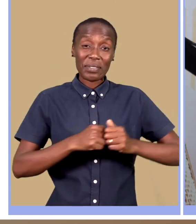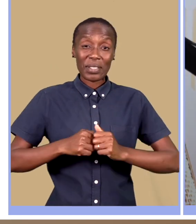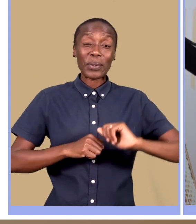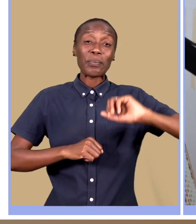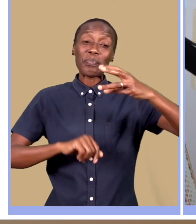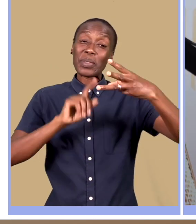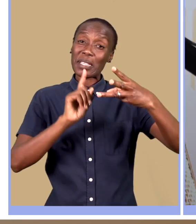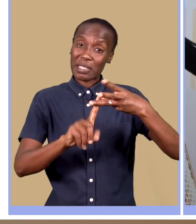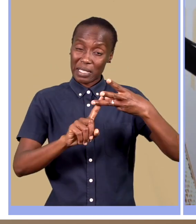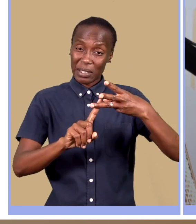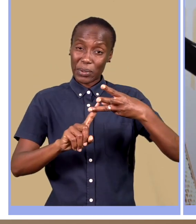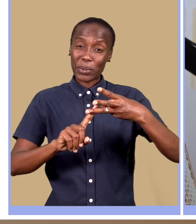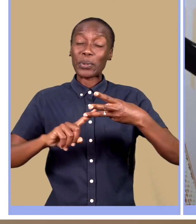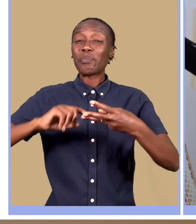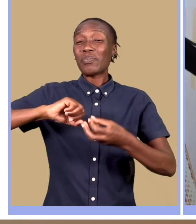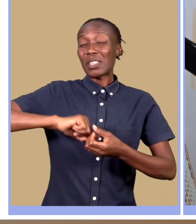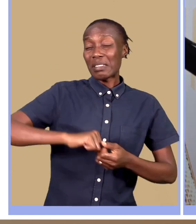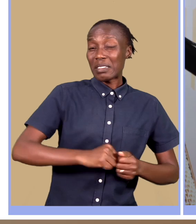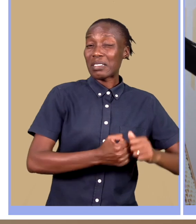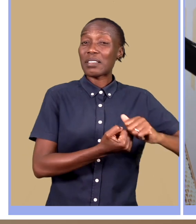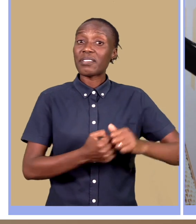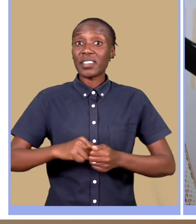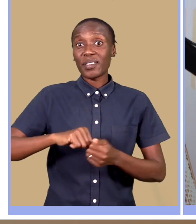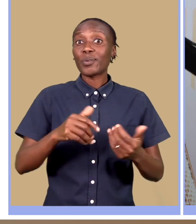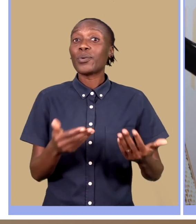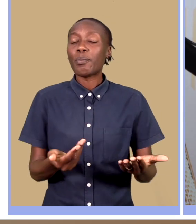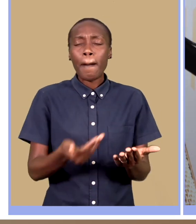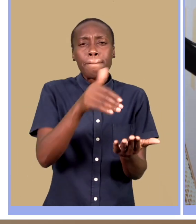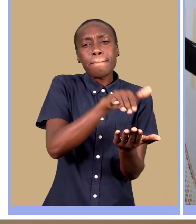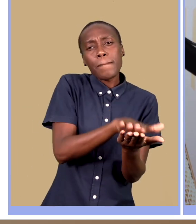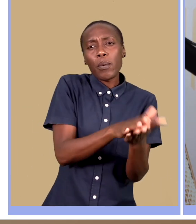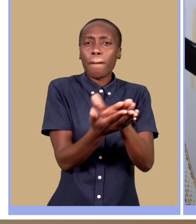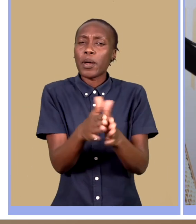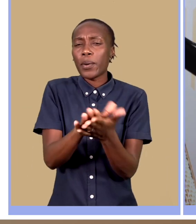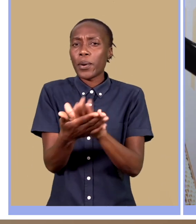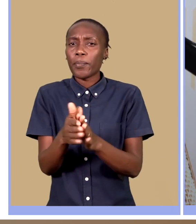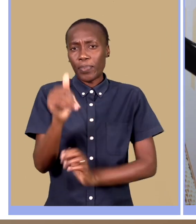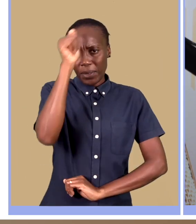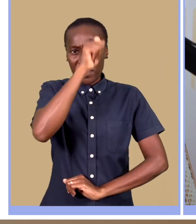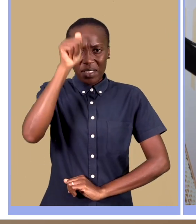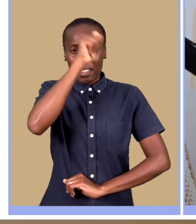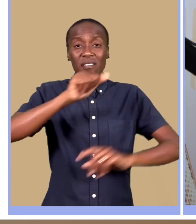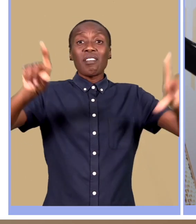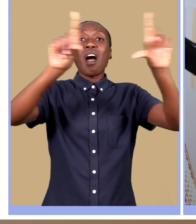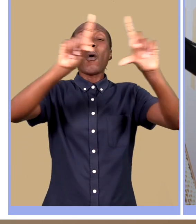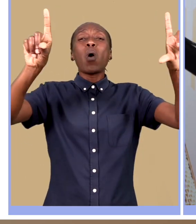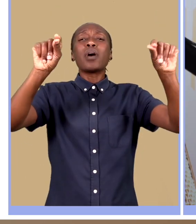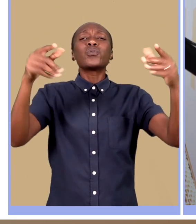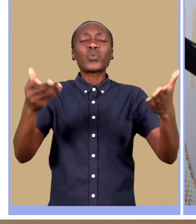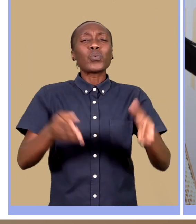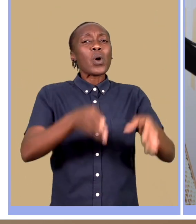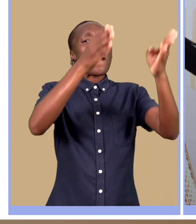bocadinho anteriormente, diz respeito à produção acadêmica sobre assuntos relacionados